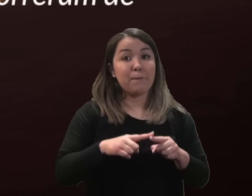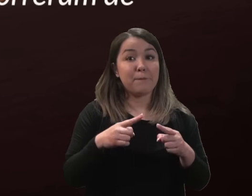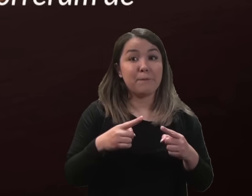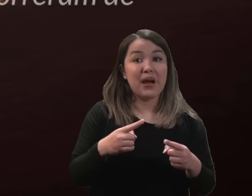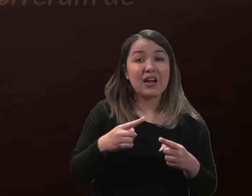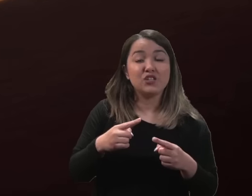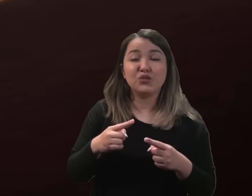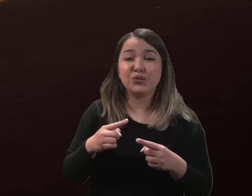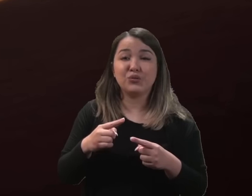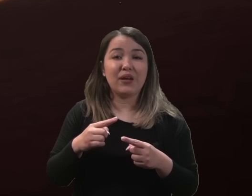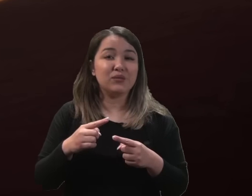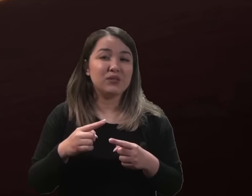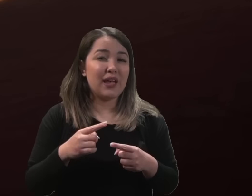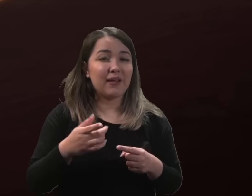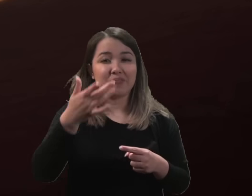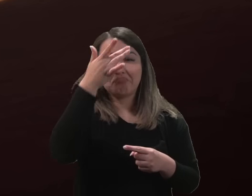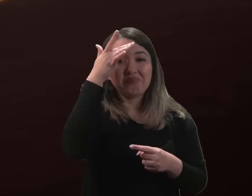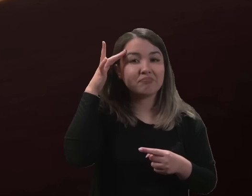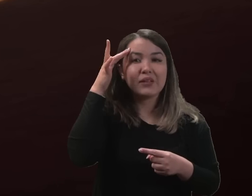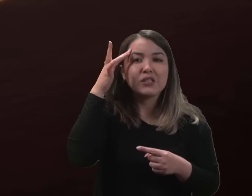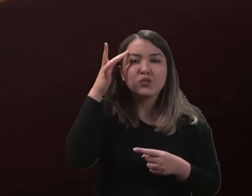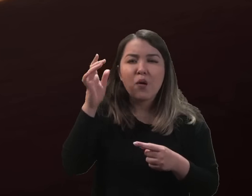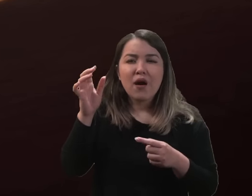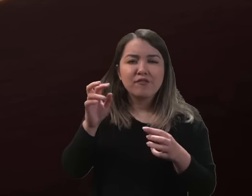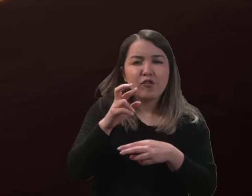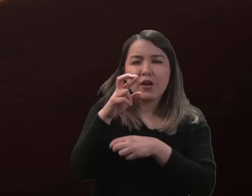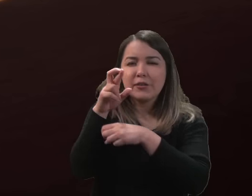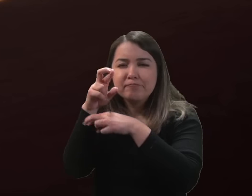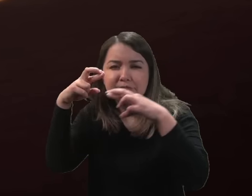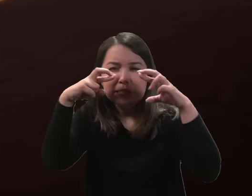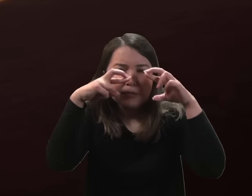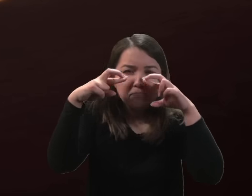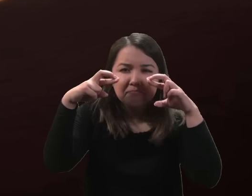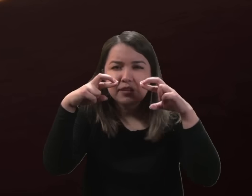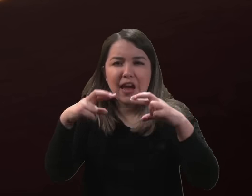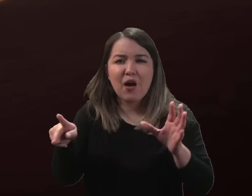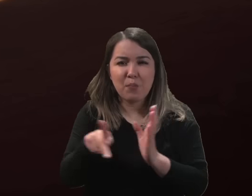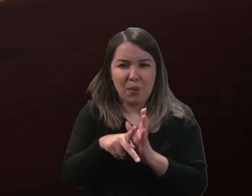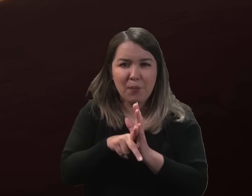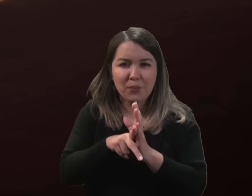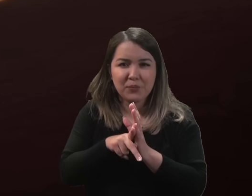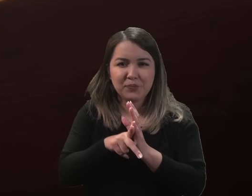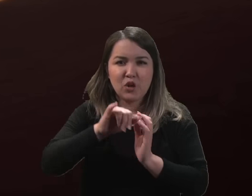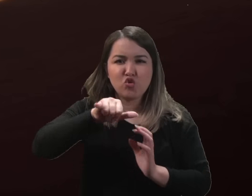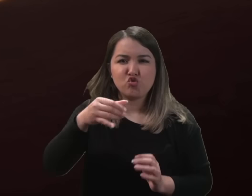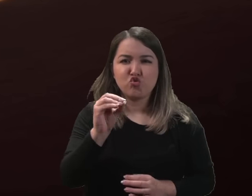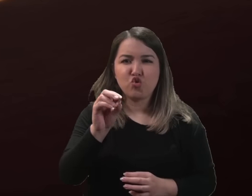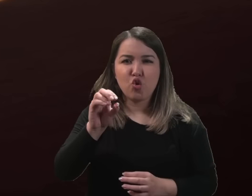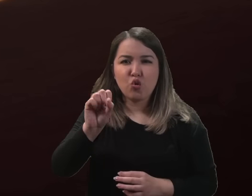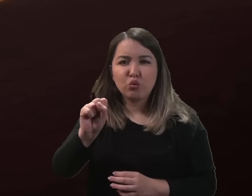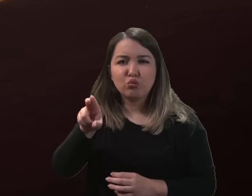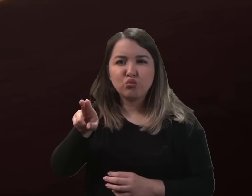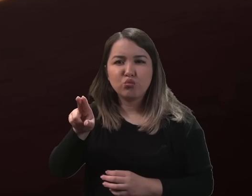de Num e Calebre filho de Jefoné que foram dos homens que foram espiar a terra